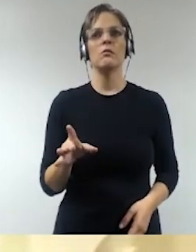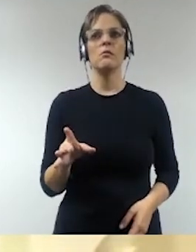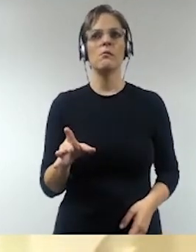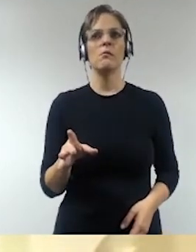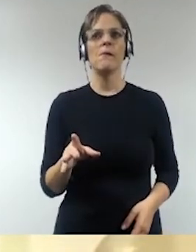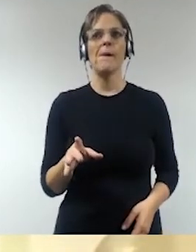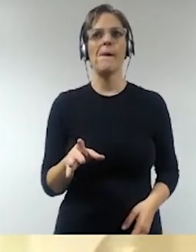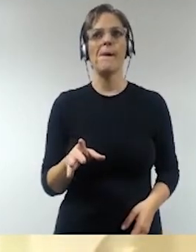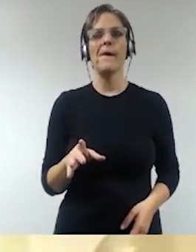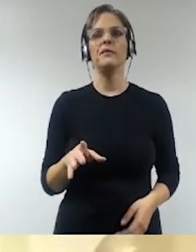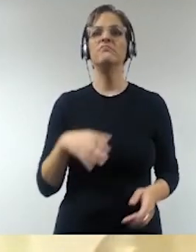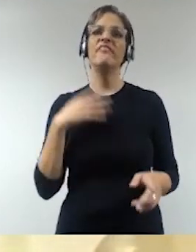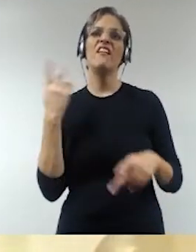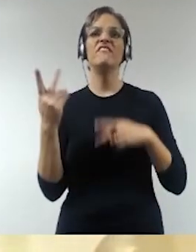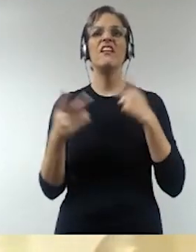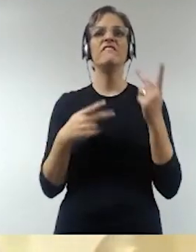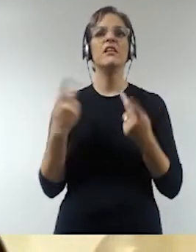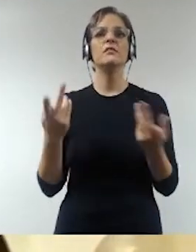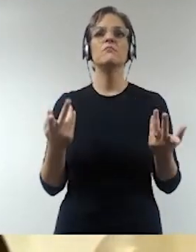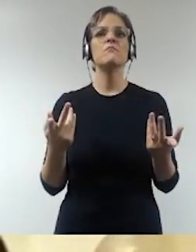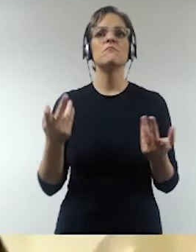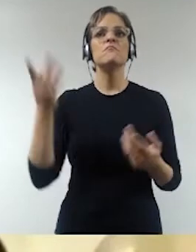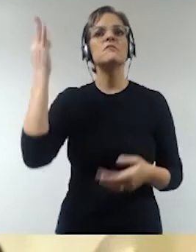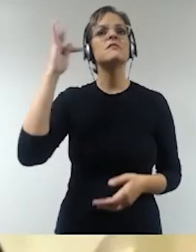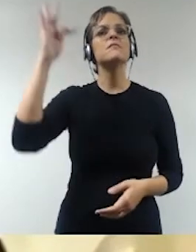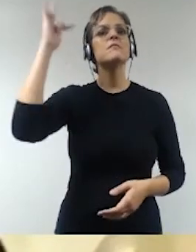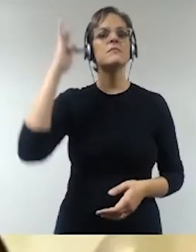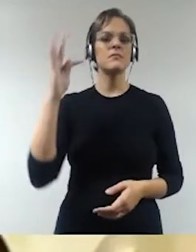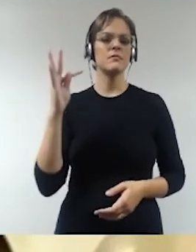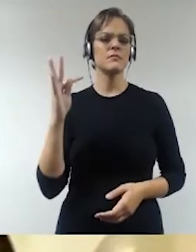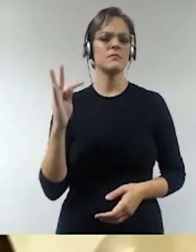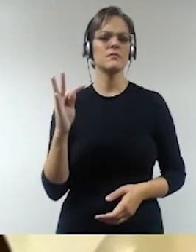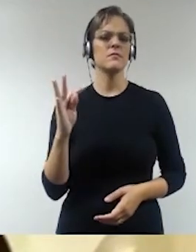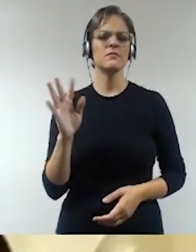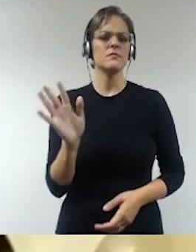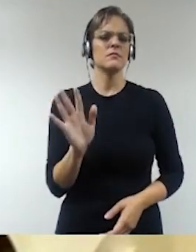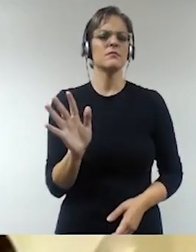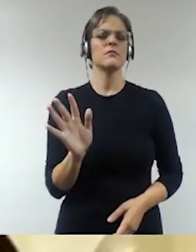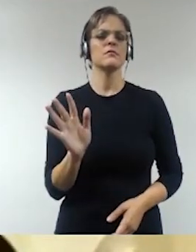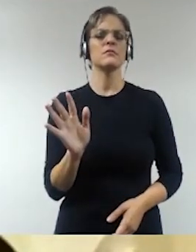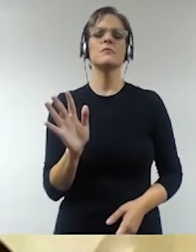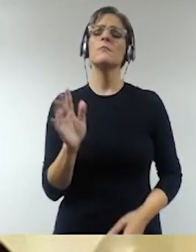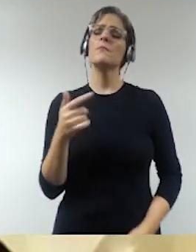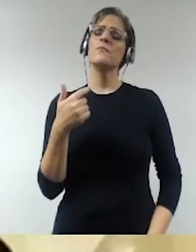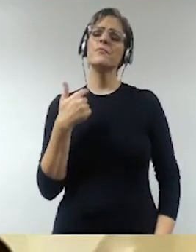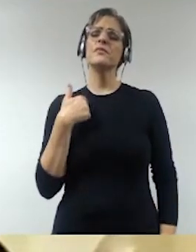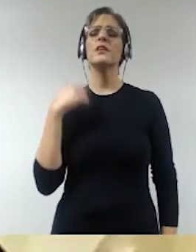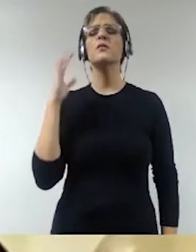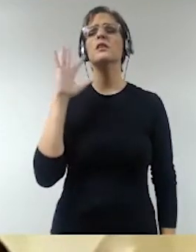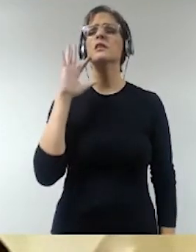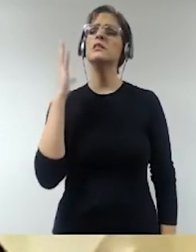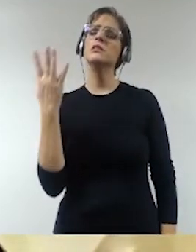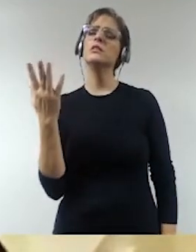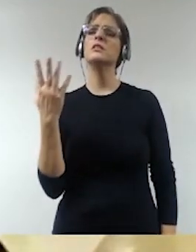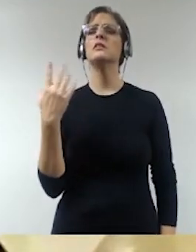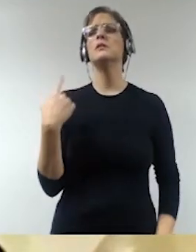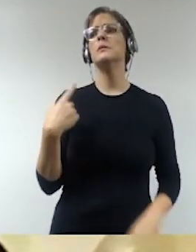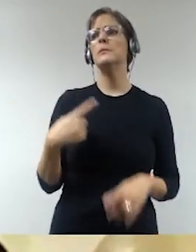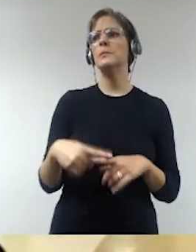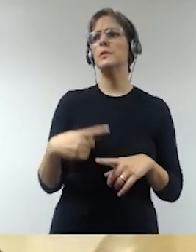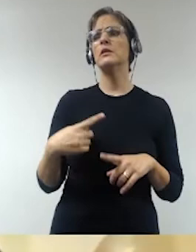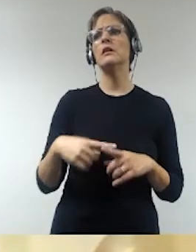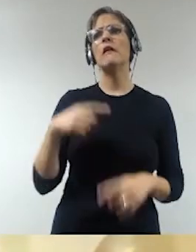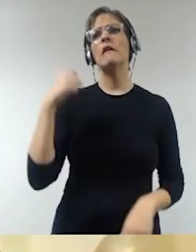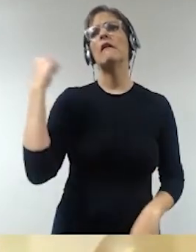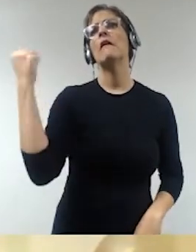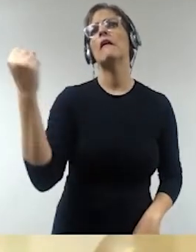forma retórica, ou seja, decido desta maneira, tendo em vista a grave repercussão econômica.